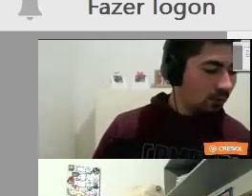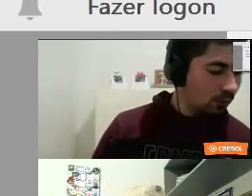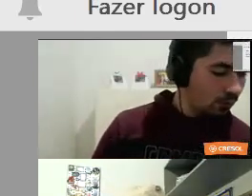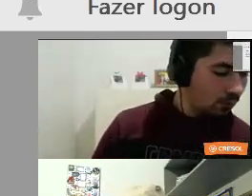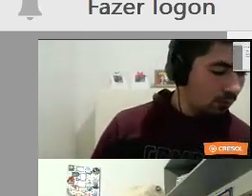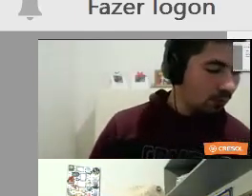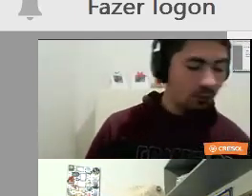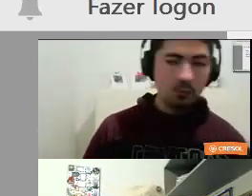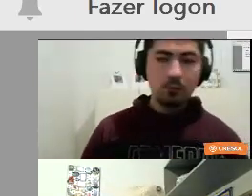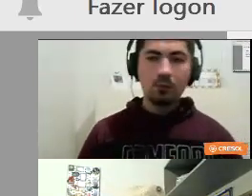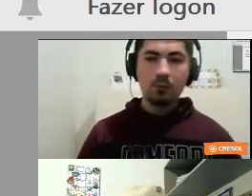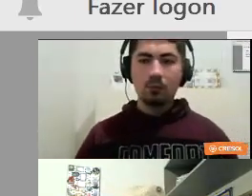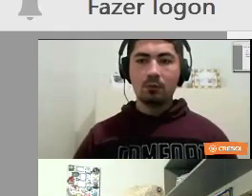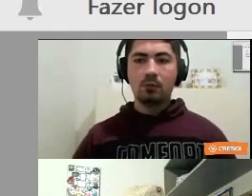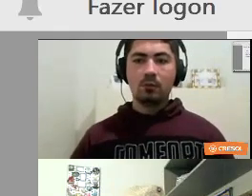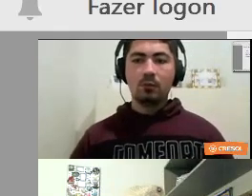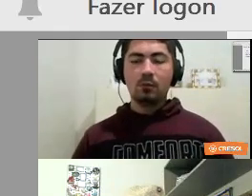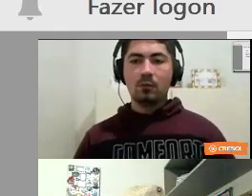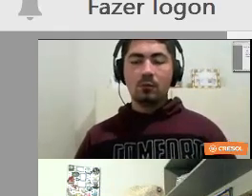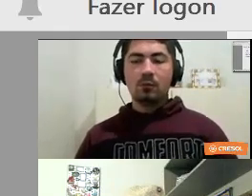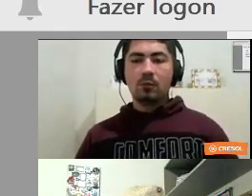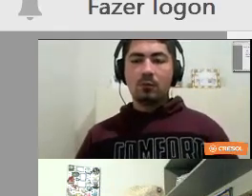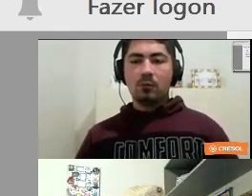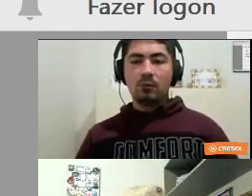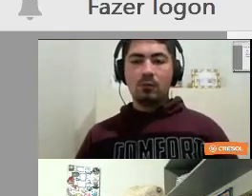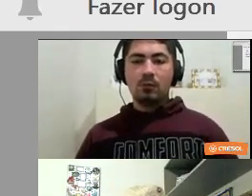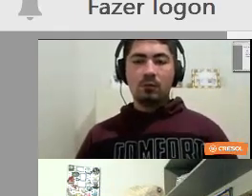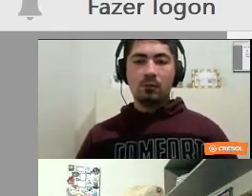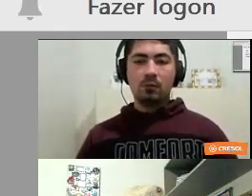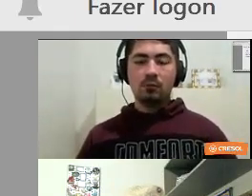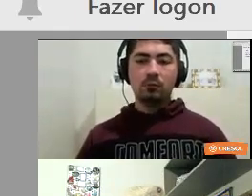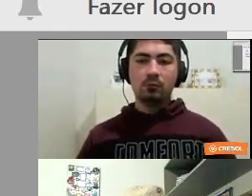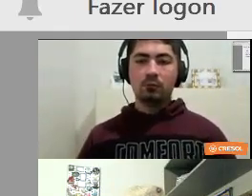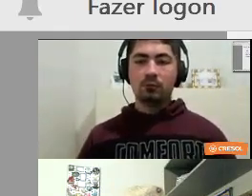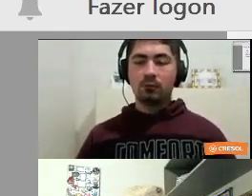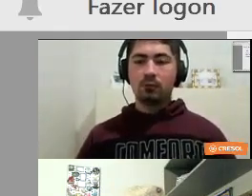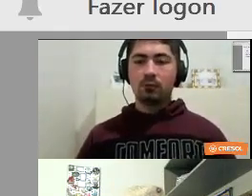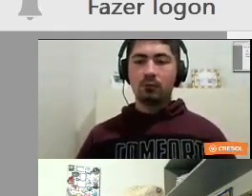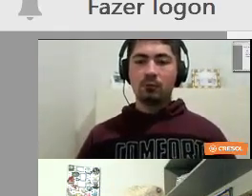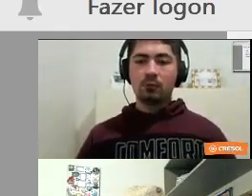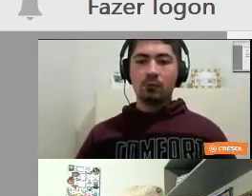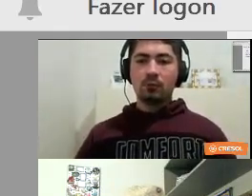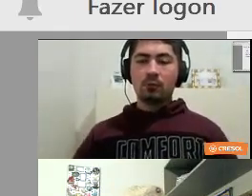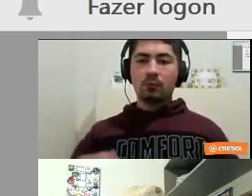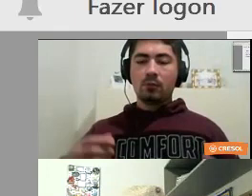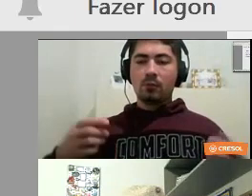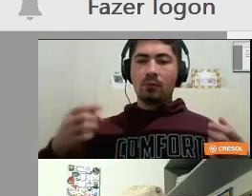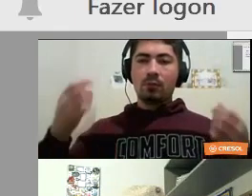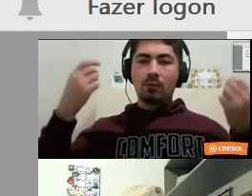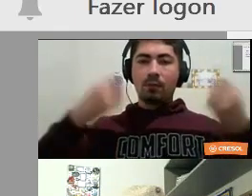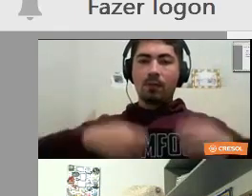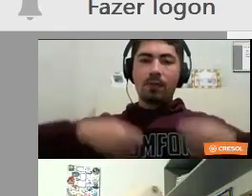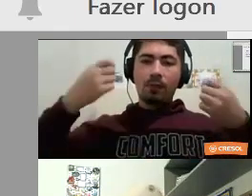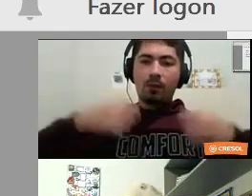Governador, mais 2 minutos, por favor. Tá legal. Ainda precisa de